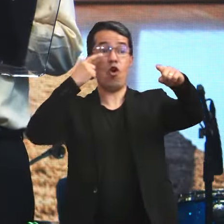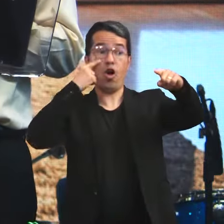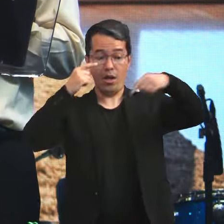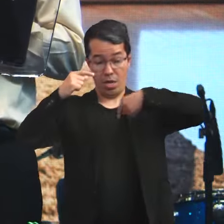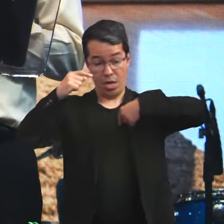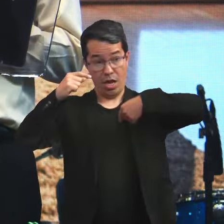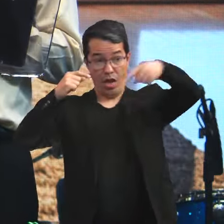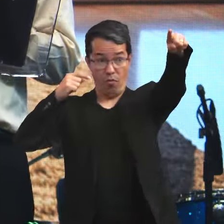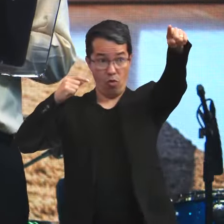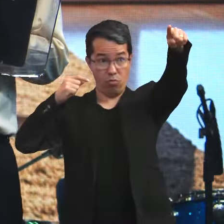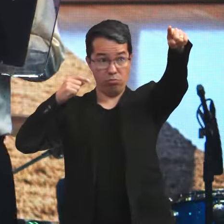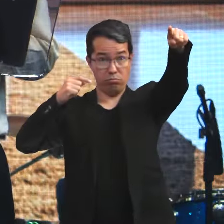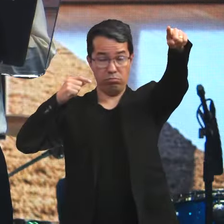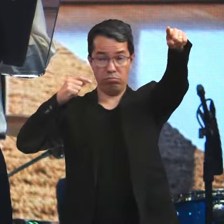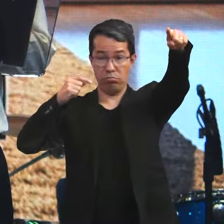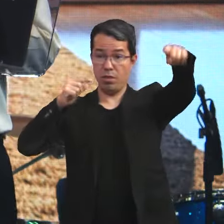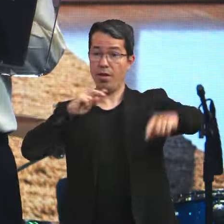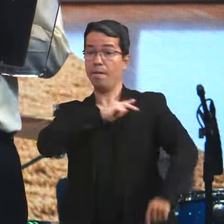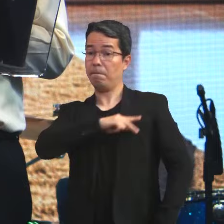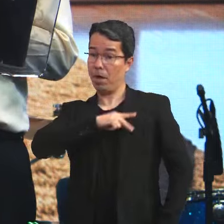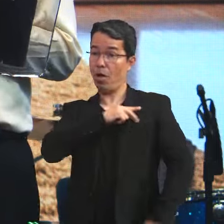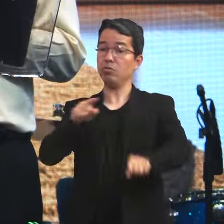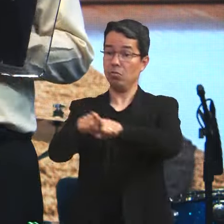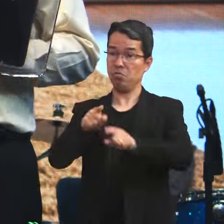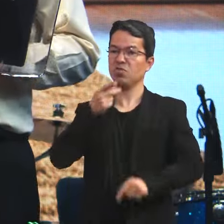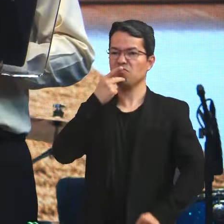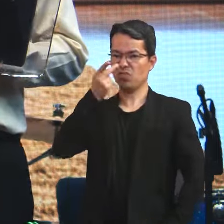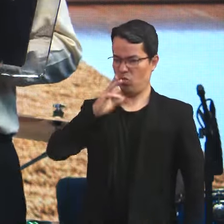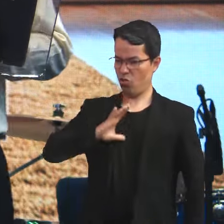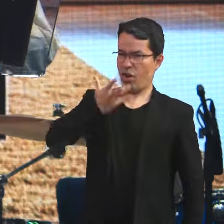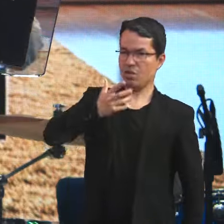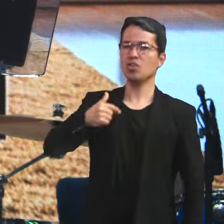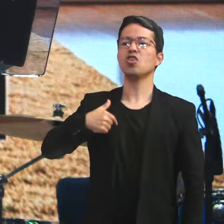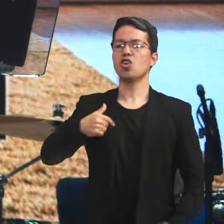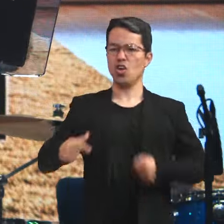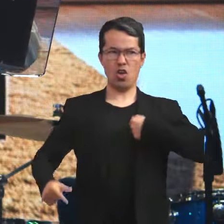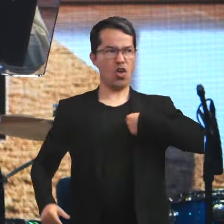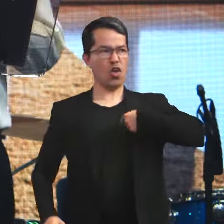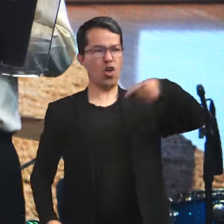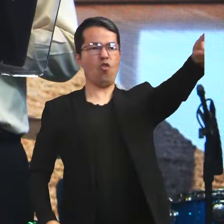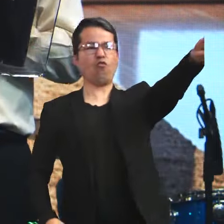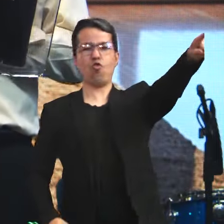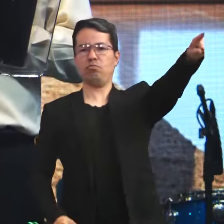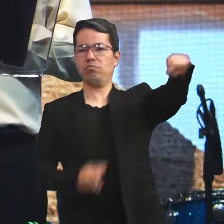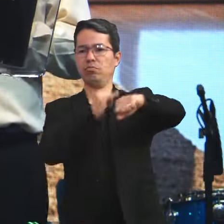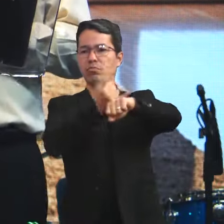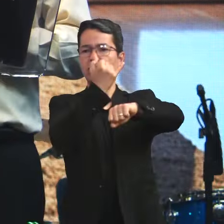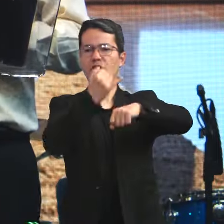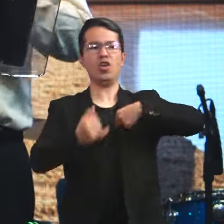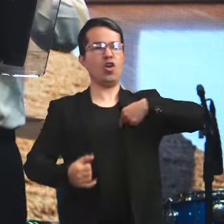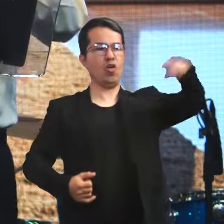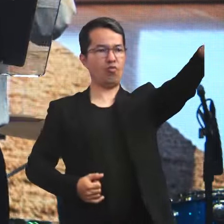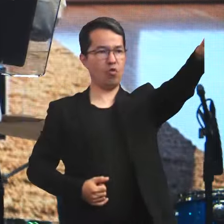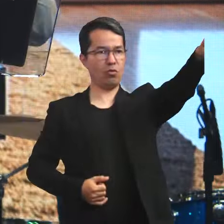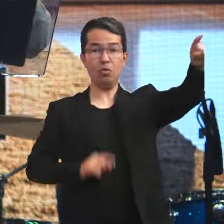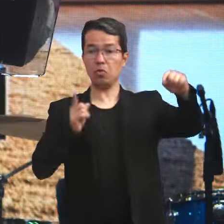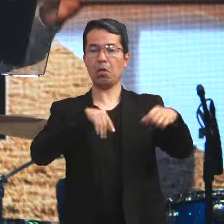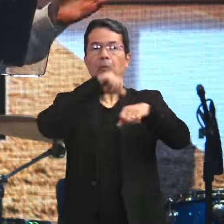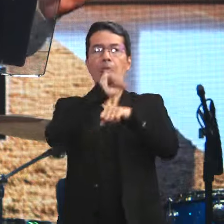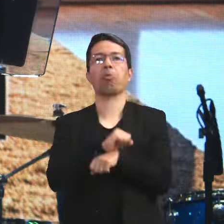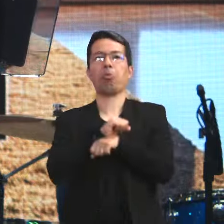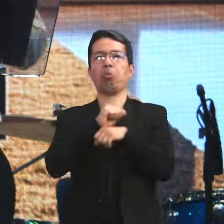assim como Pablo decidiu em corção assim como Paulo decidiu no seu coração ir até Jerusalém